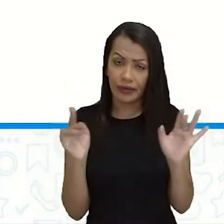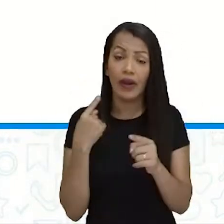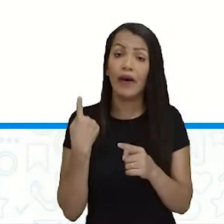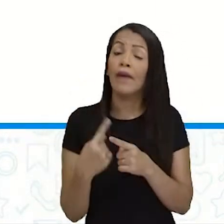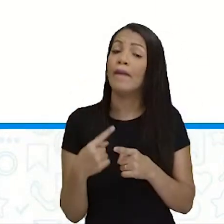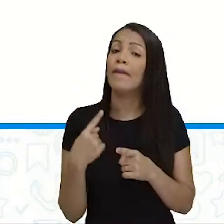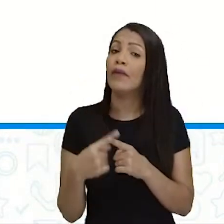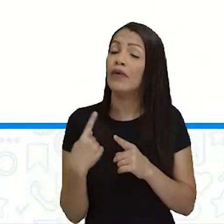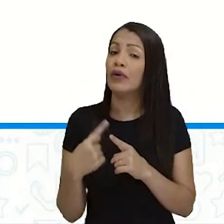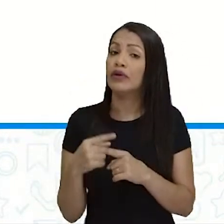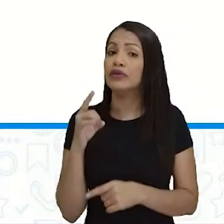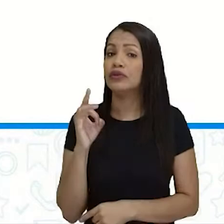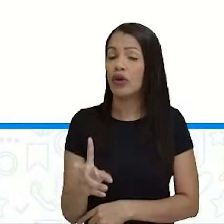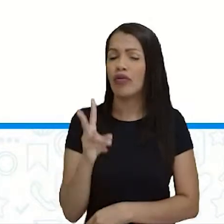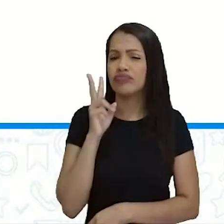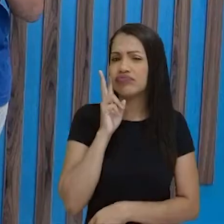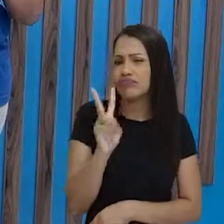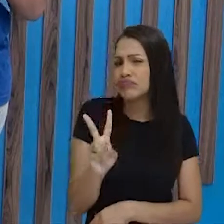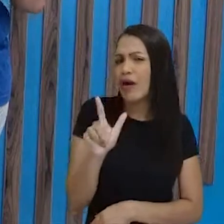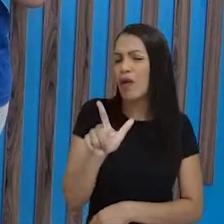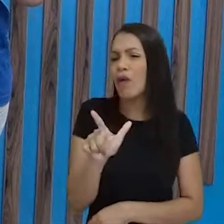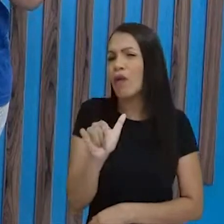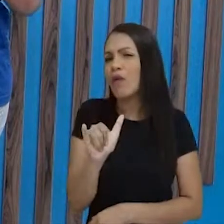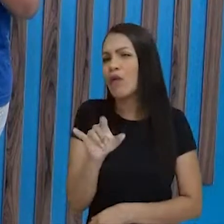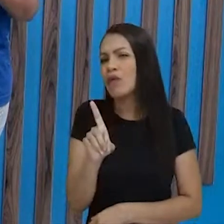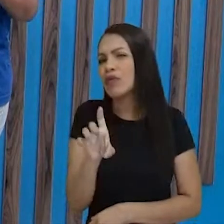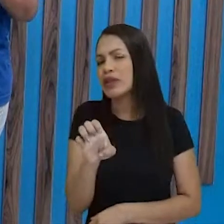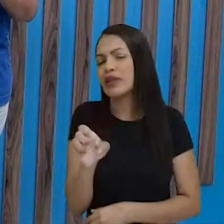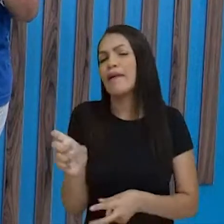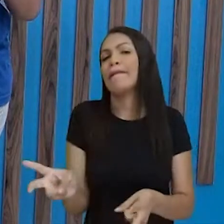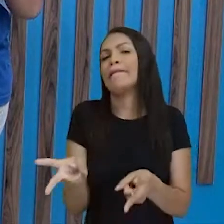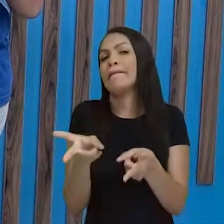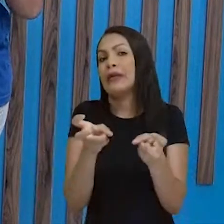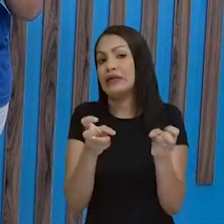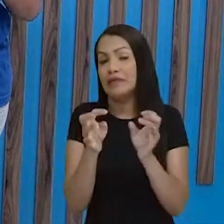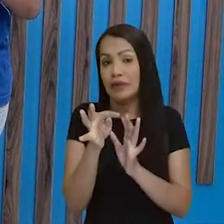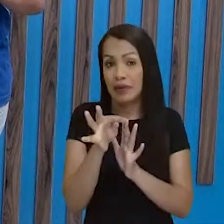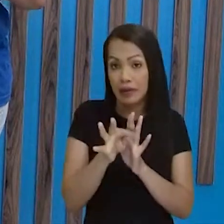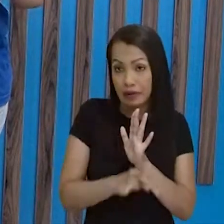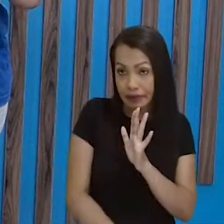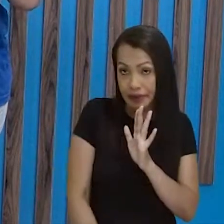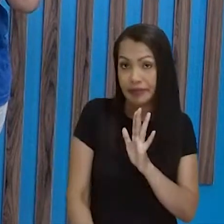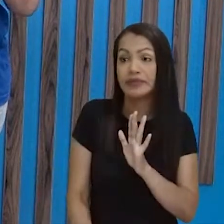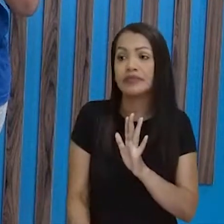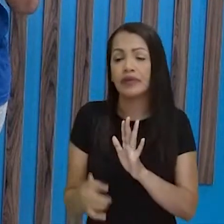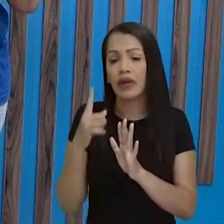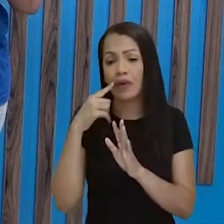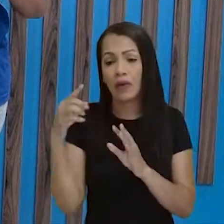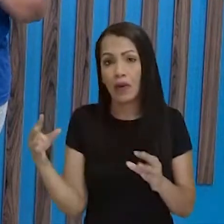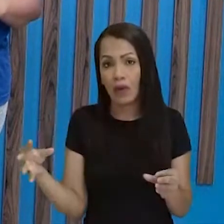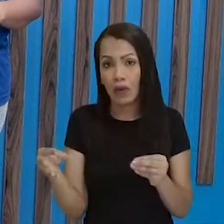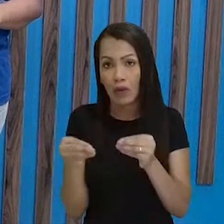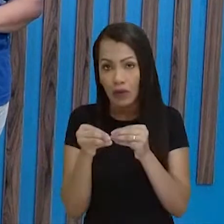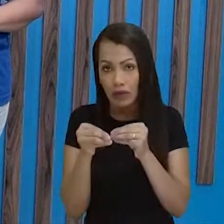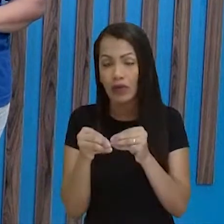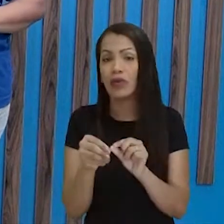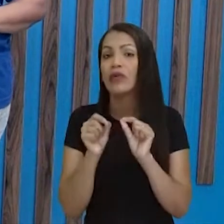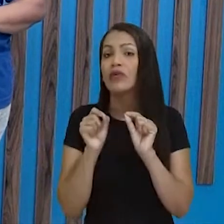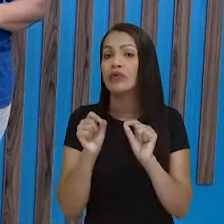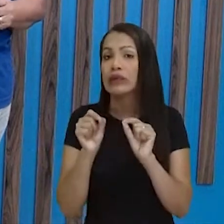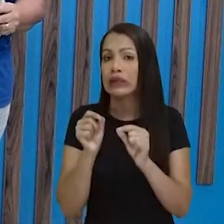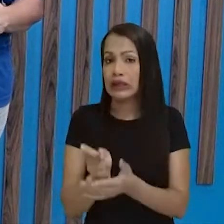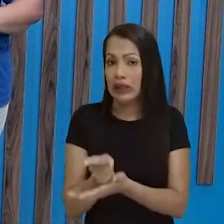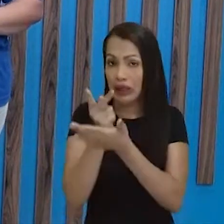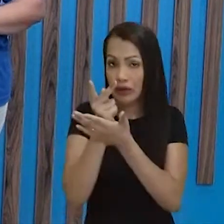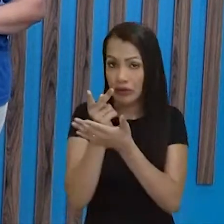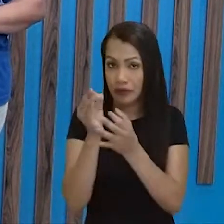vai se deter no líder. Então, o textinho que vai aparecer é justamente o resumo do que aconteceu,